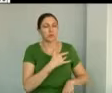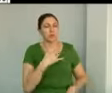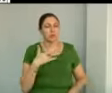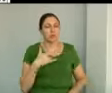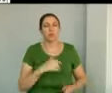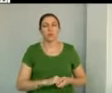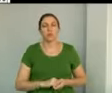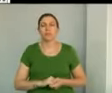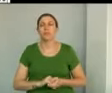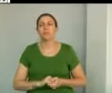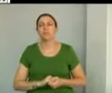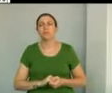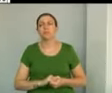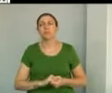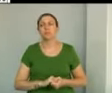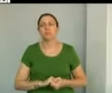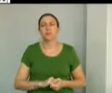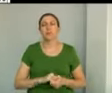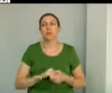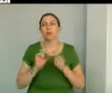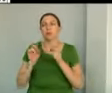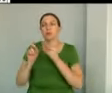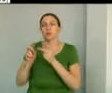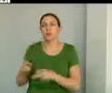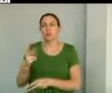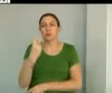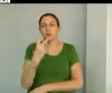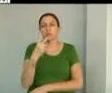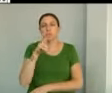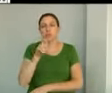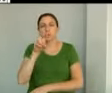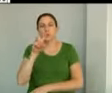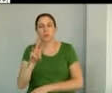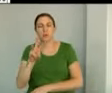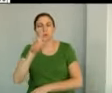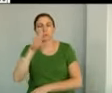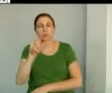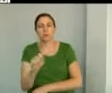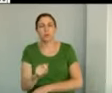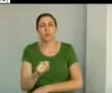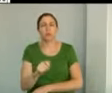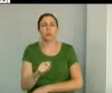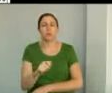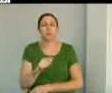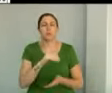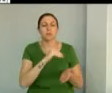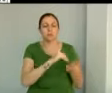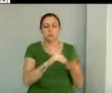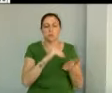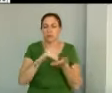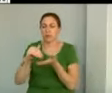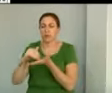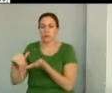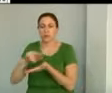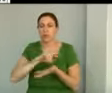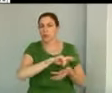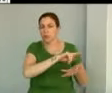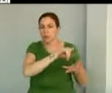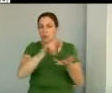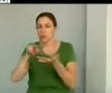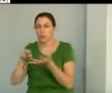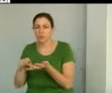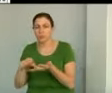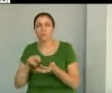Então, deduzindo-se esses dois valores, sobram 253 milhões para as demais secretarias. E aí, dessas